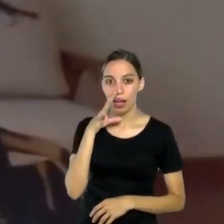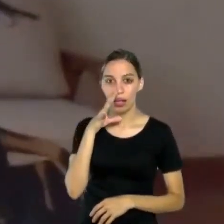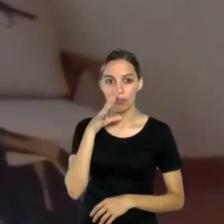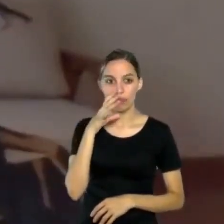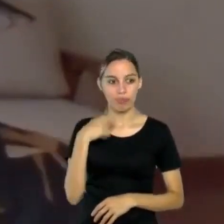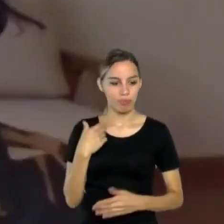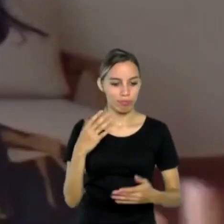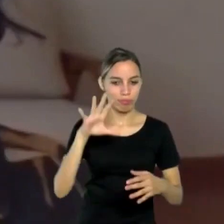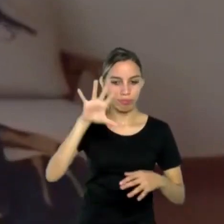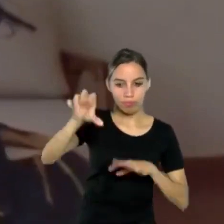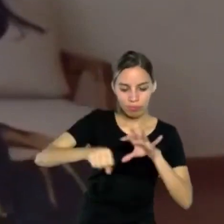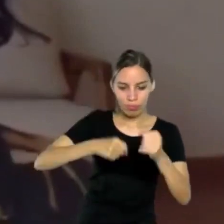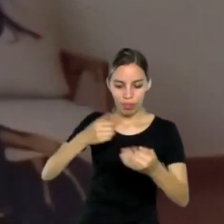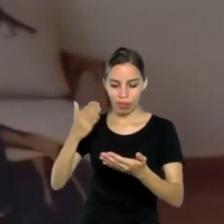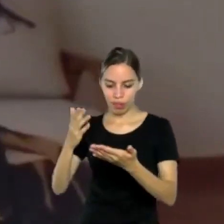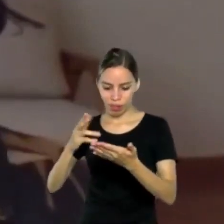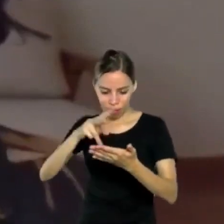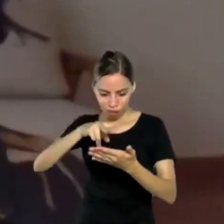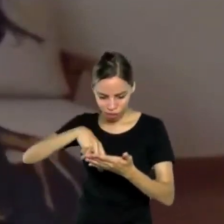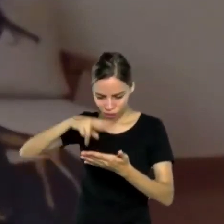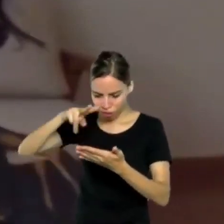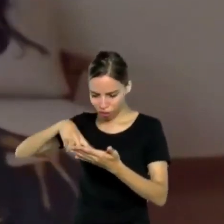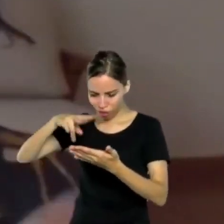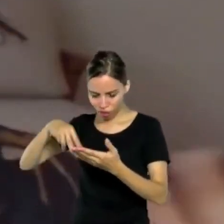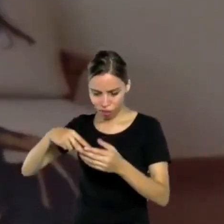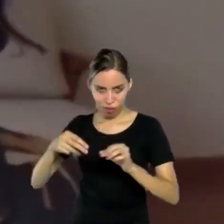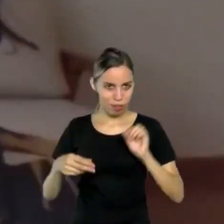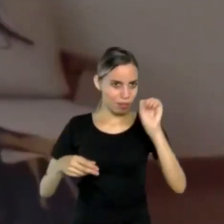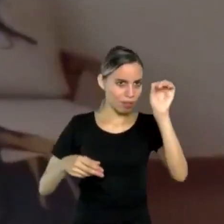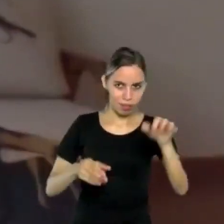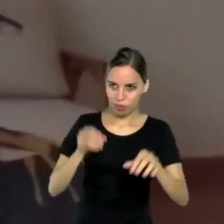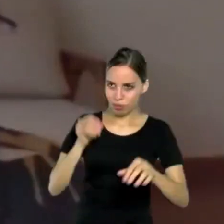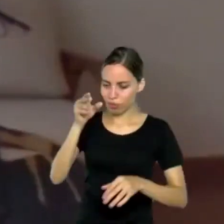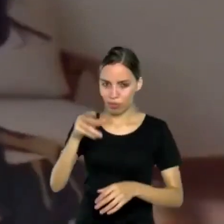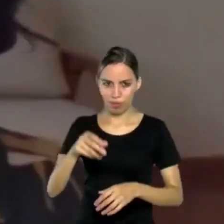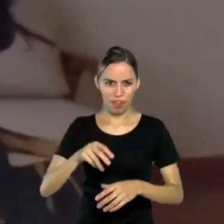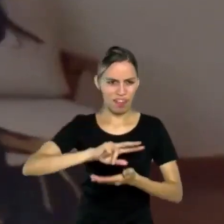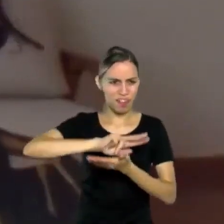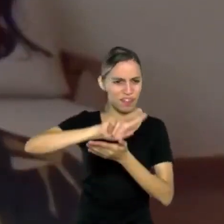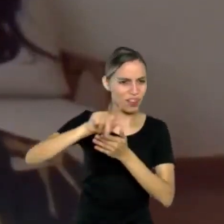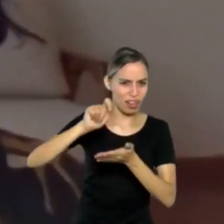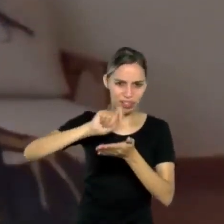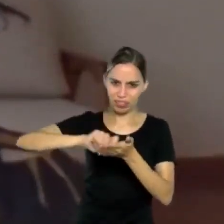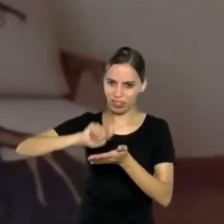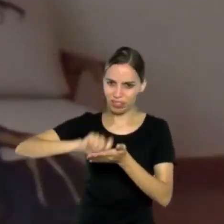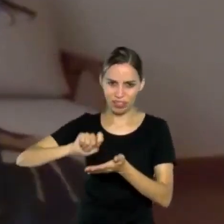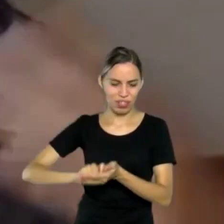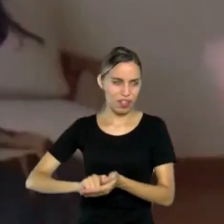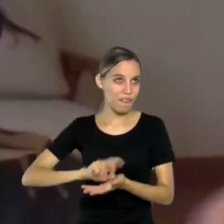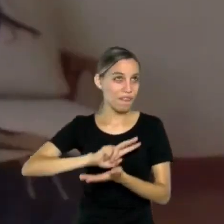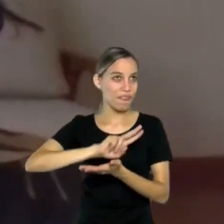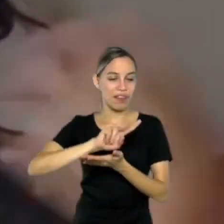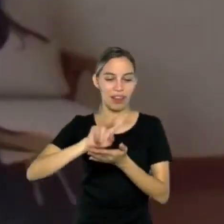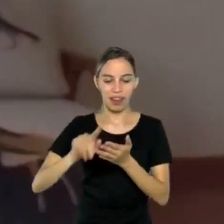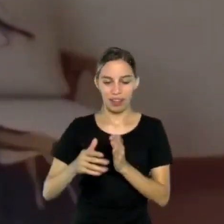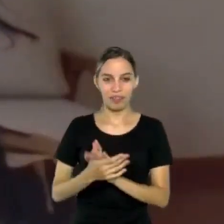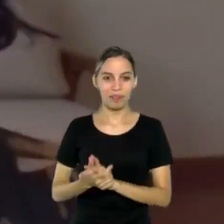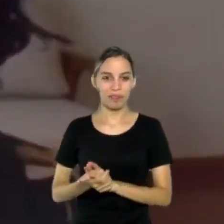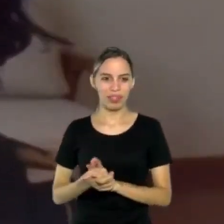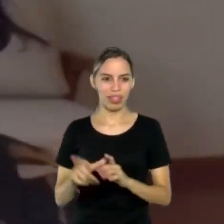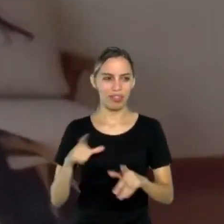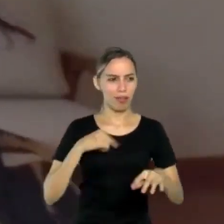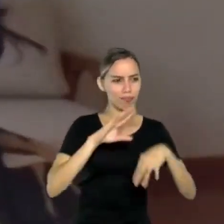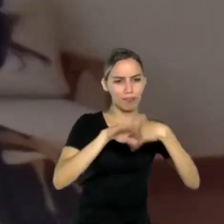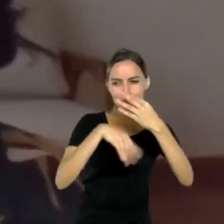folheando, e aí li Drummond, li Adélia Prado, li Lígia Fagundes Telles, tudo meio misturado